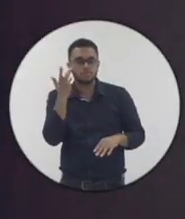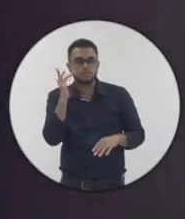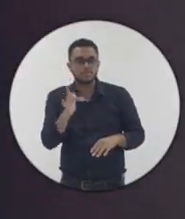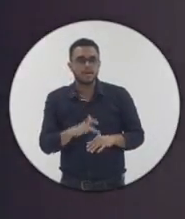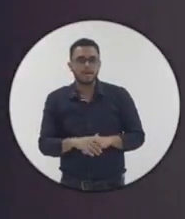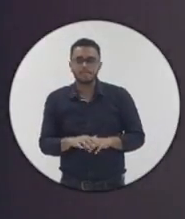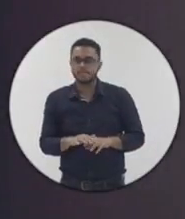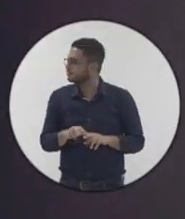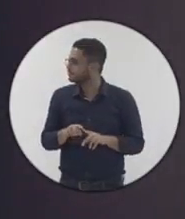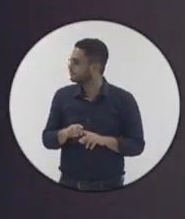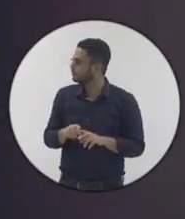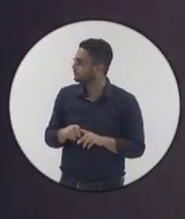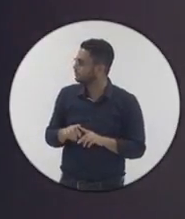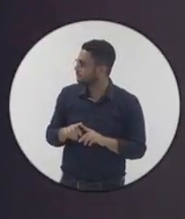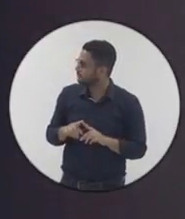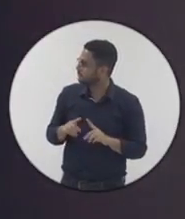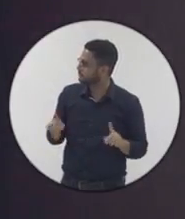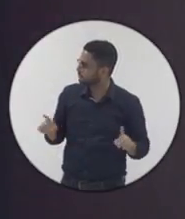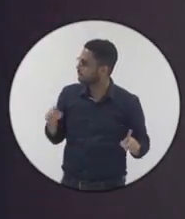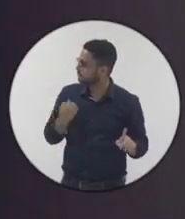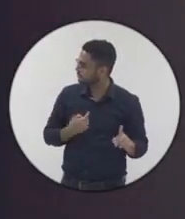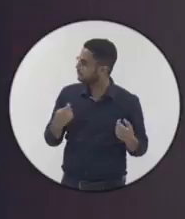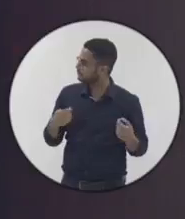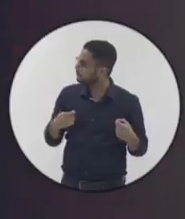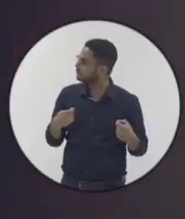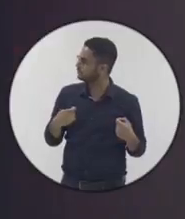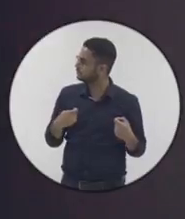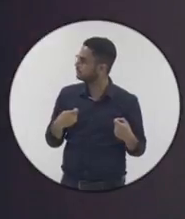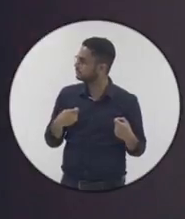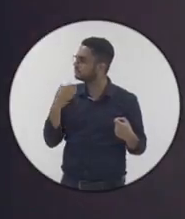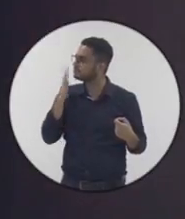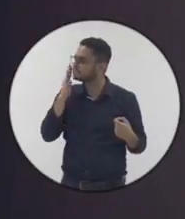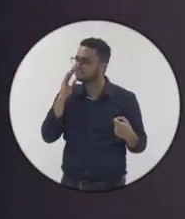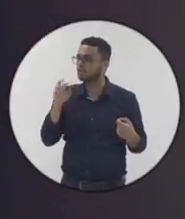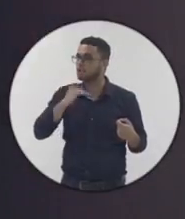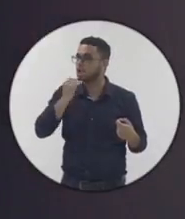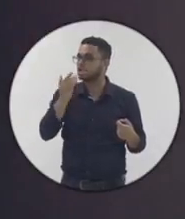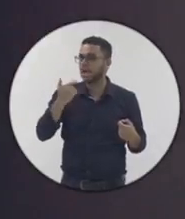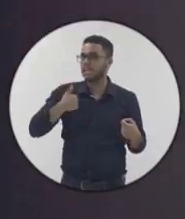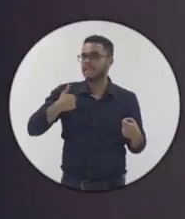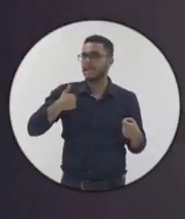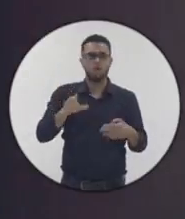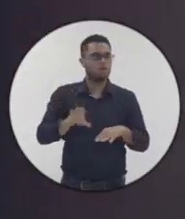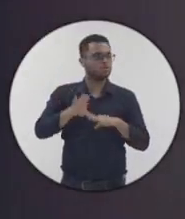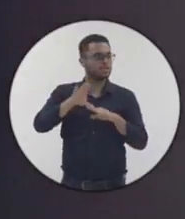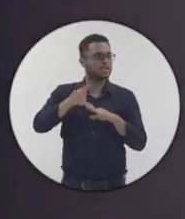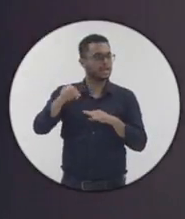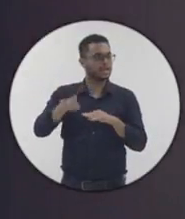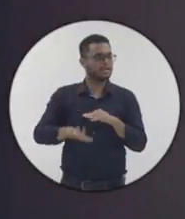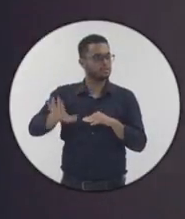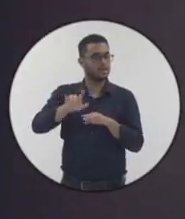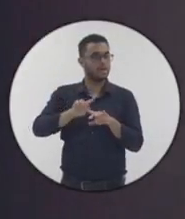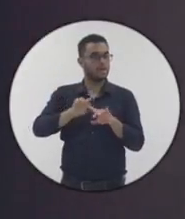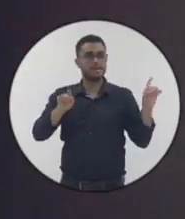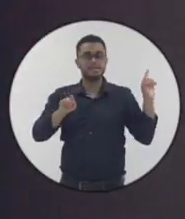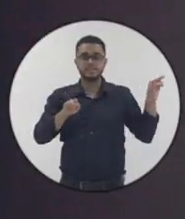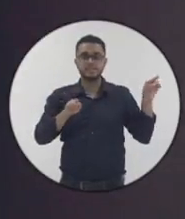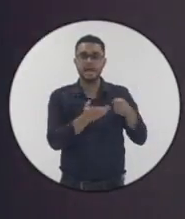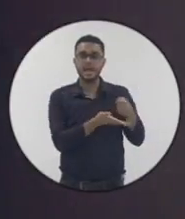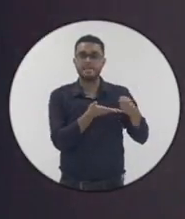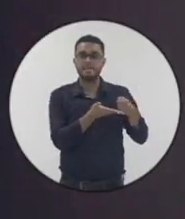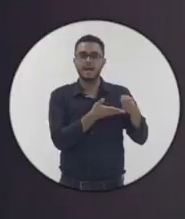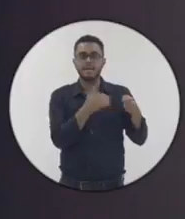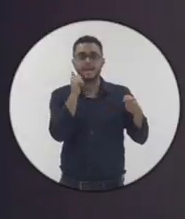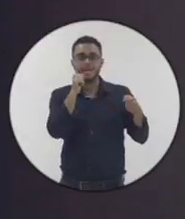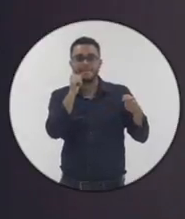gente tem que fazer o dever de casa. Não adianta a Tatiane ser conselheira nacional LGBT e, lá na instituição de base, nossa instituição, a